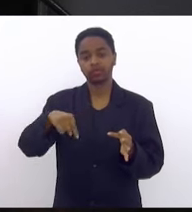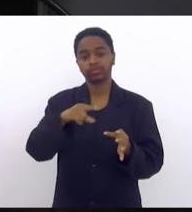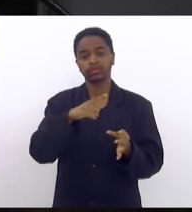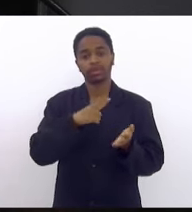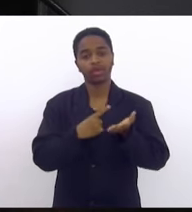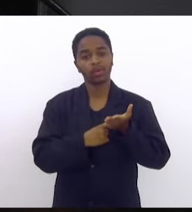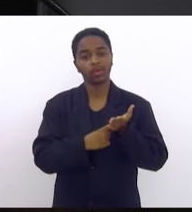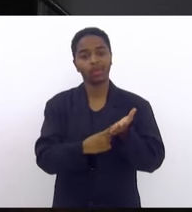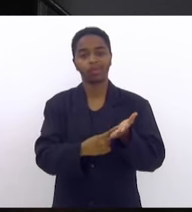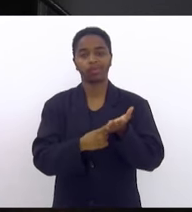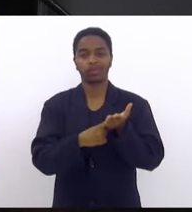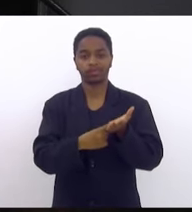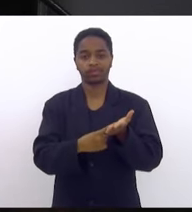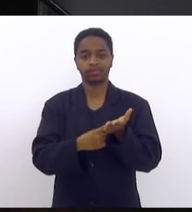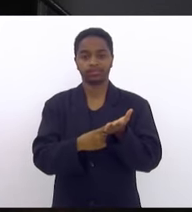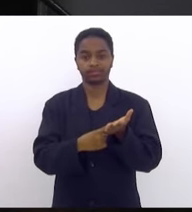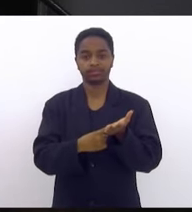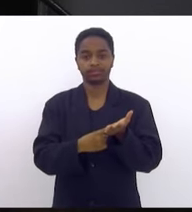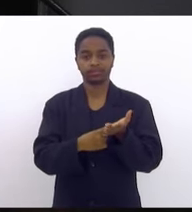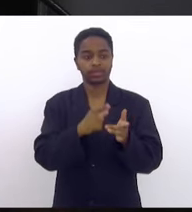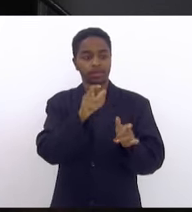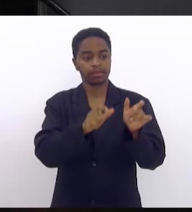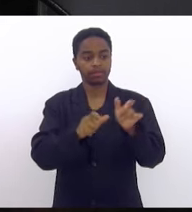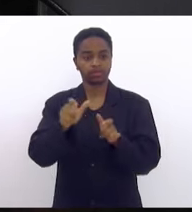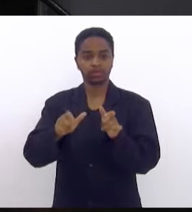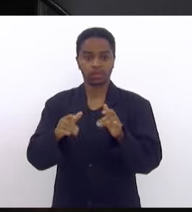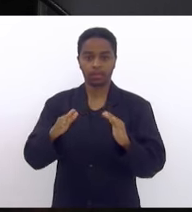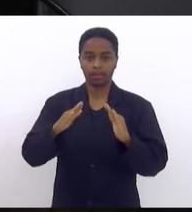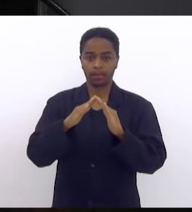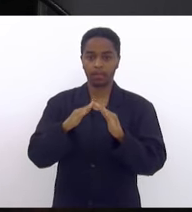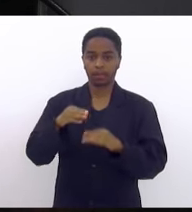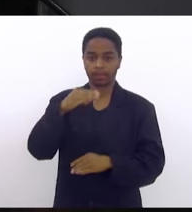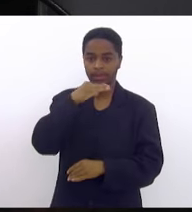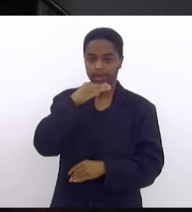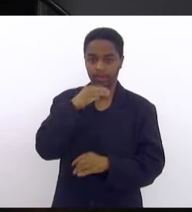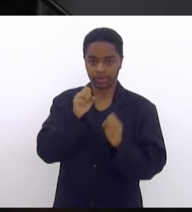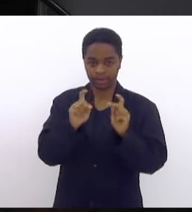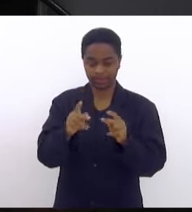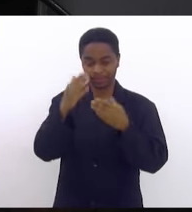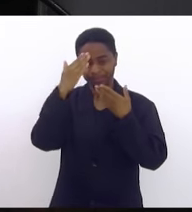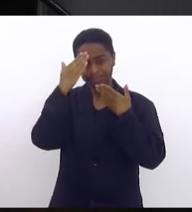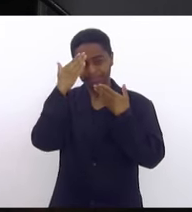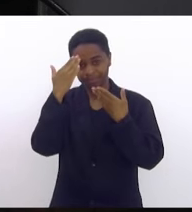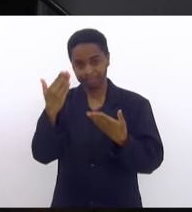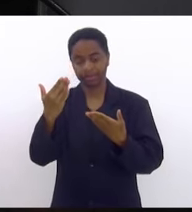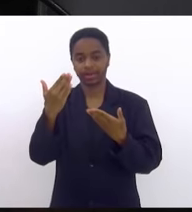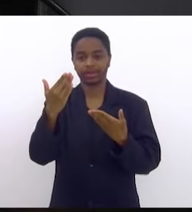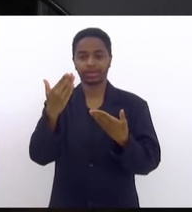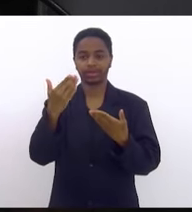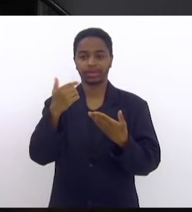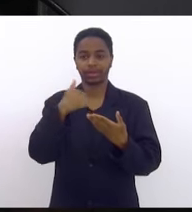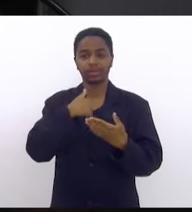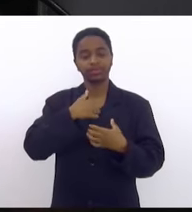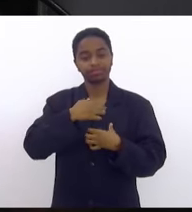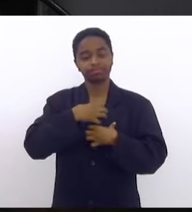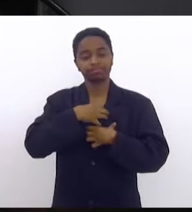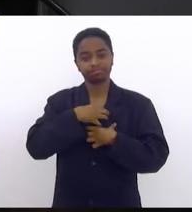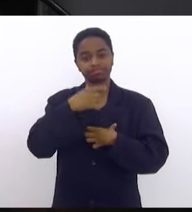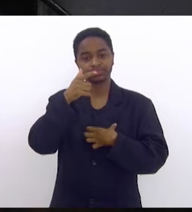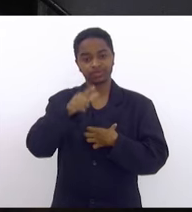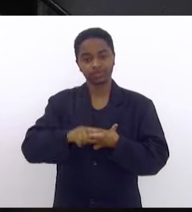compromisso que vocês têm com as pessoas de Mangaratiba. Tá bom? Muito obrigado. Eu me sinto, mais uma